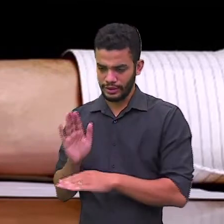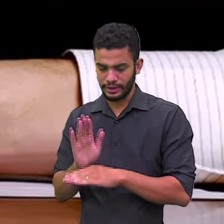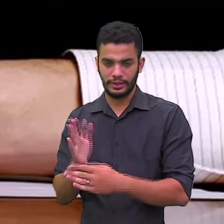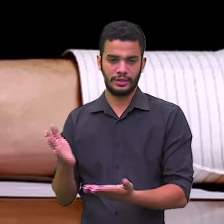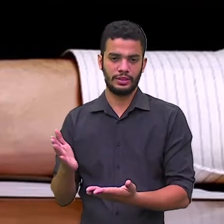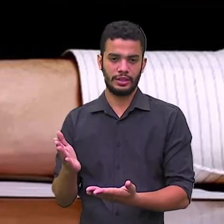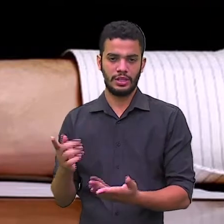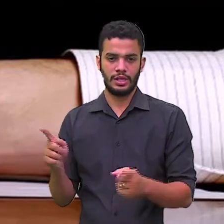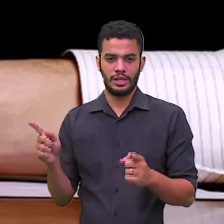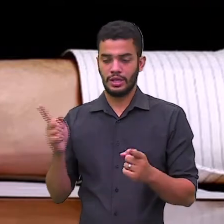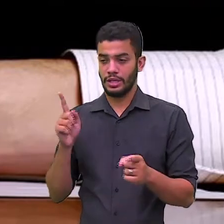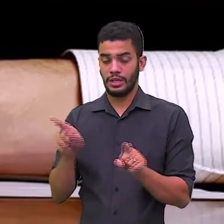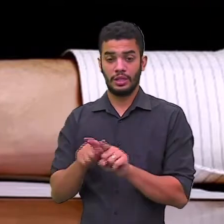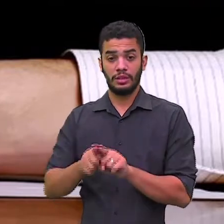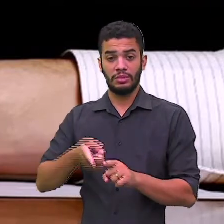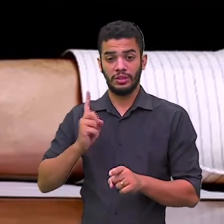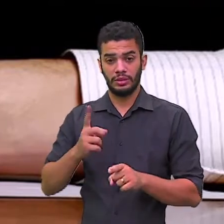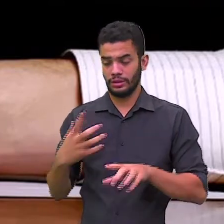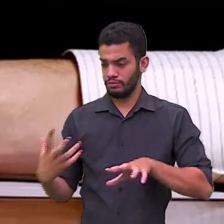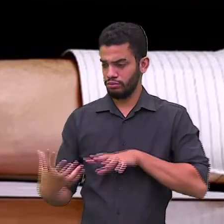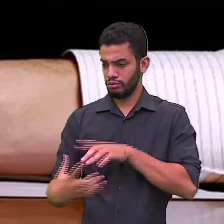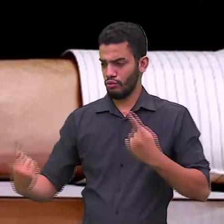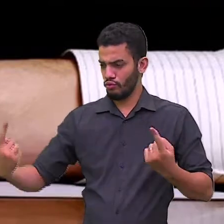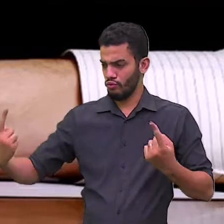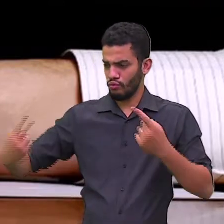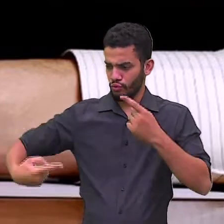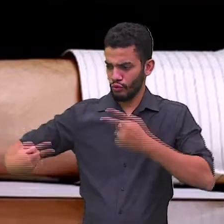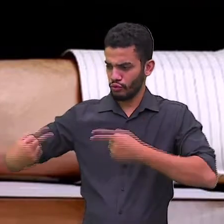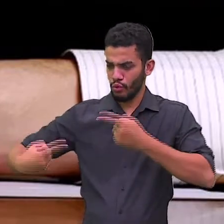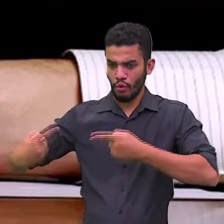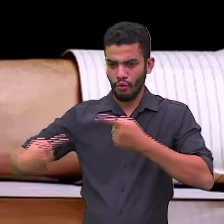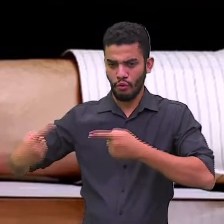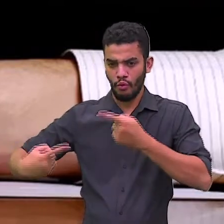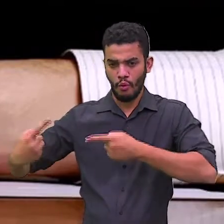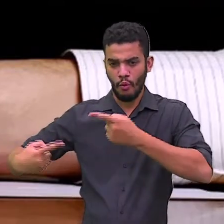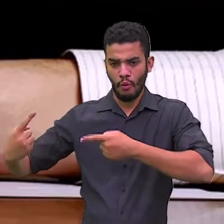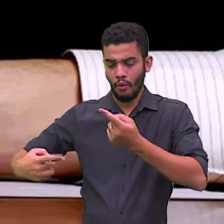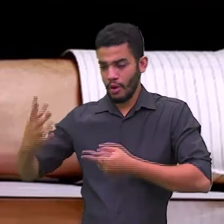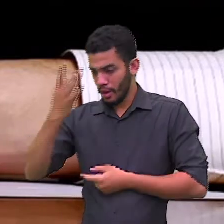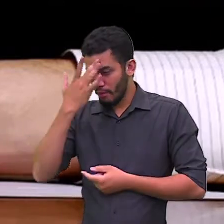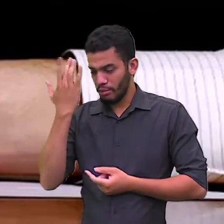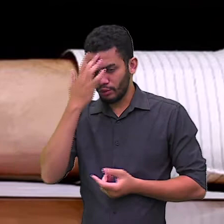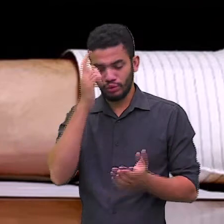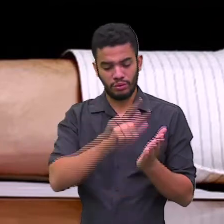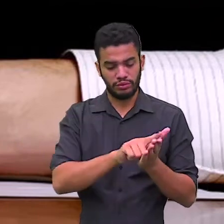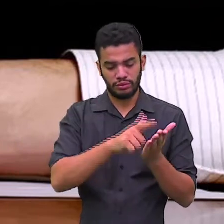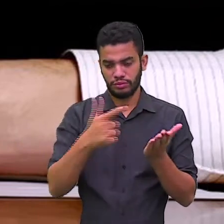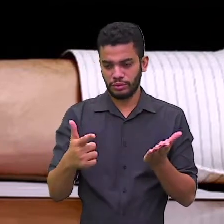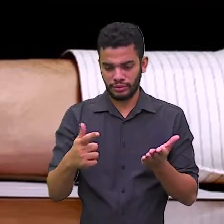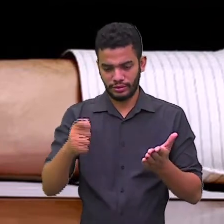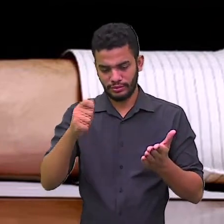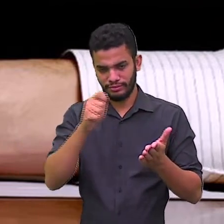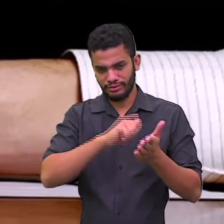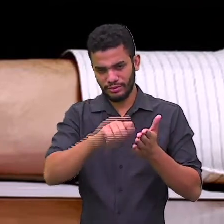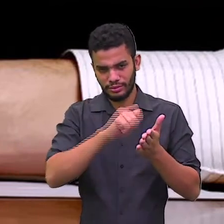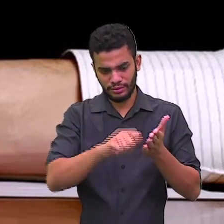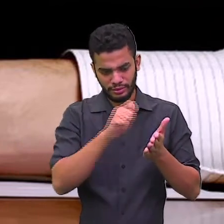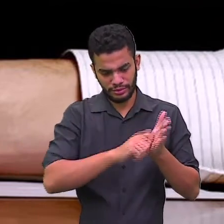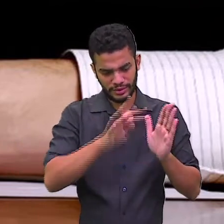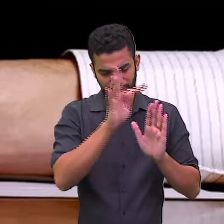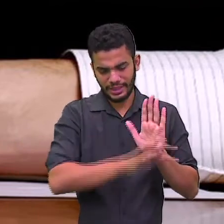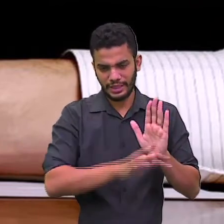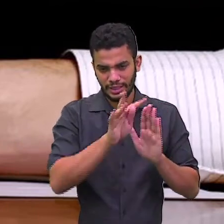escravos e jornalistas publicavam textos defendendo a abolição e populares